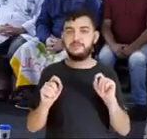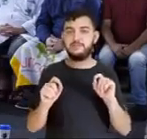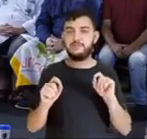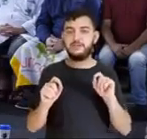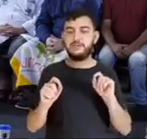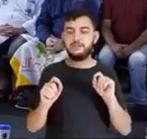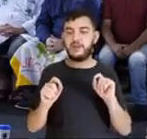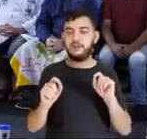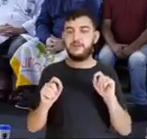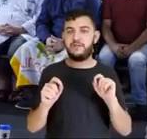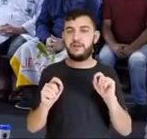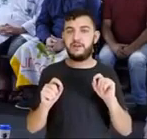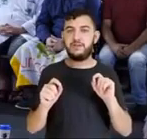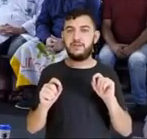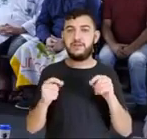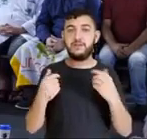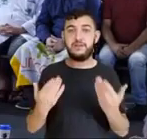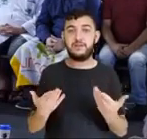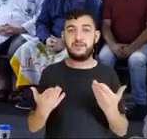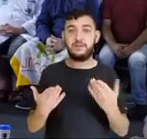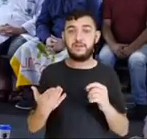Às vezes, eu acho que eu sou um babaca.